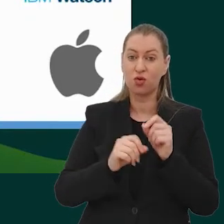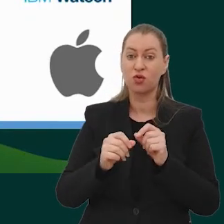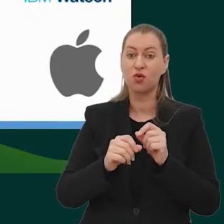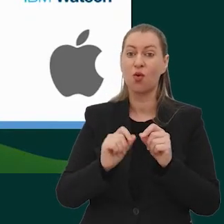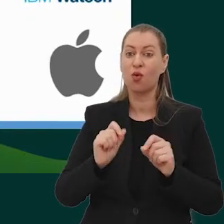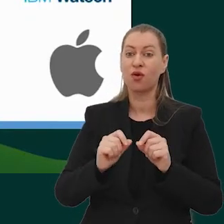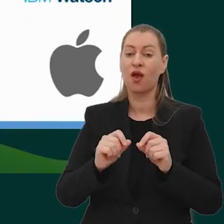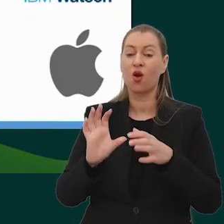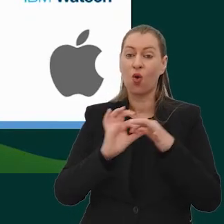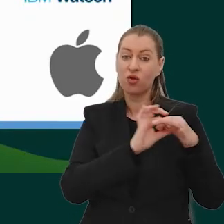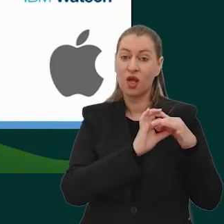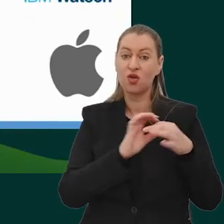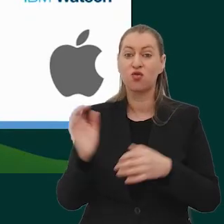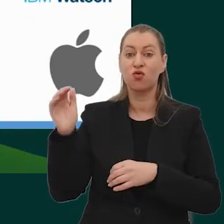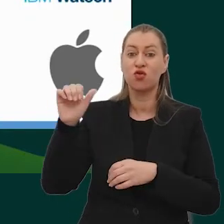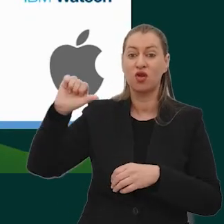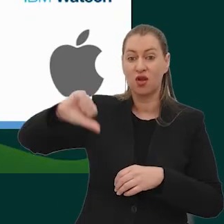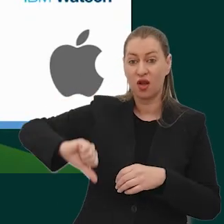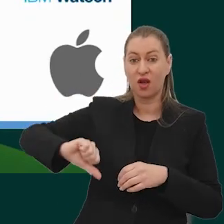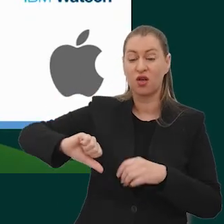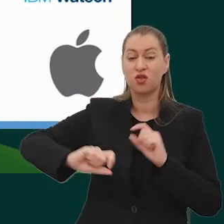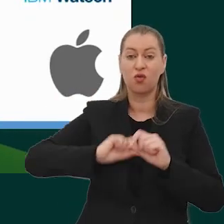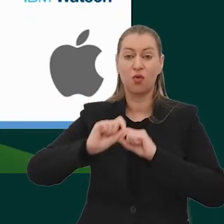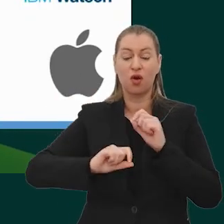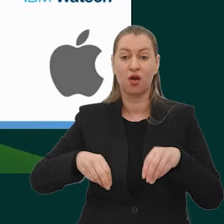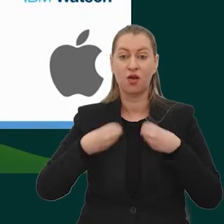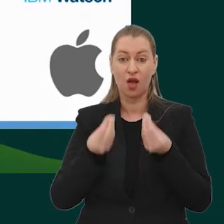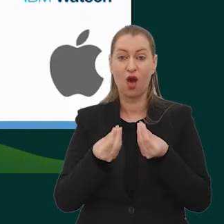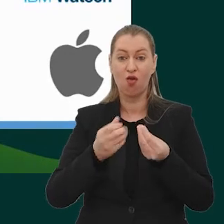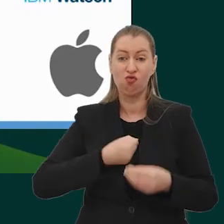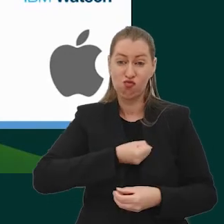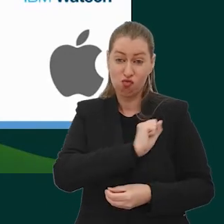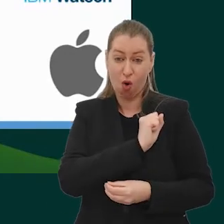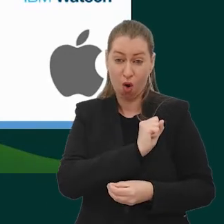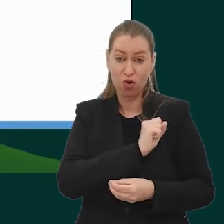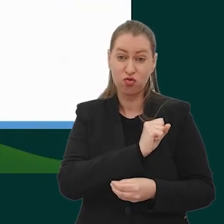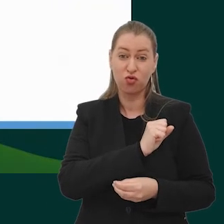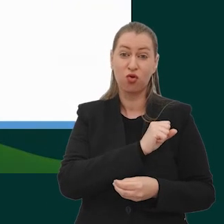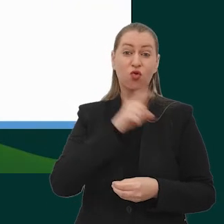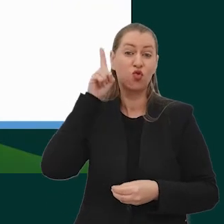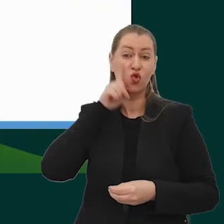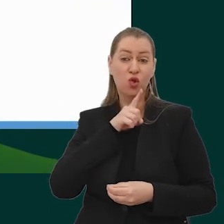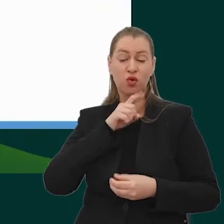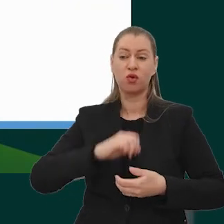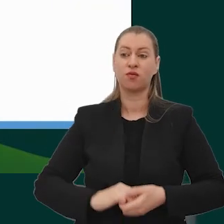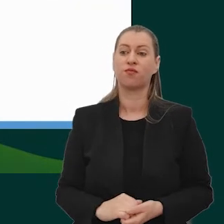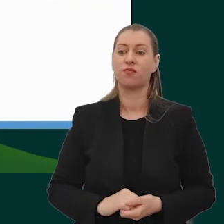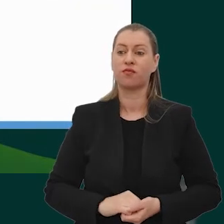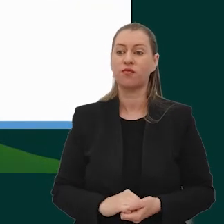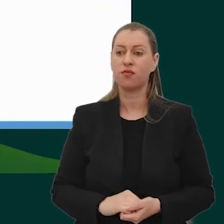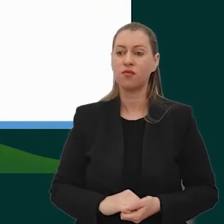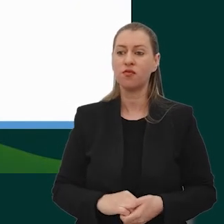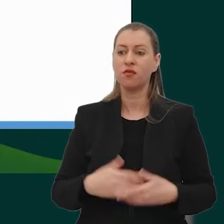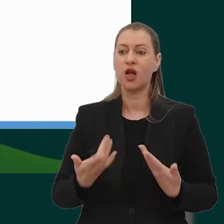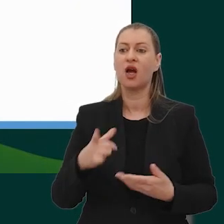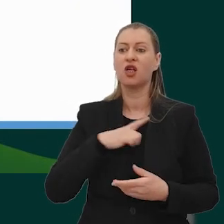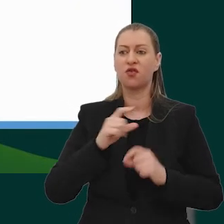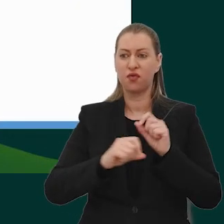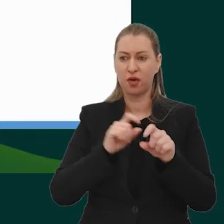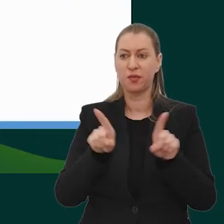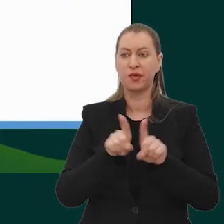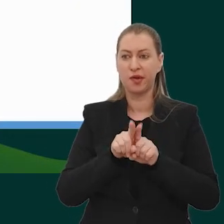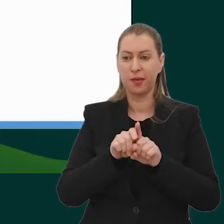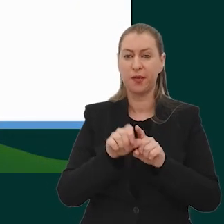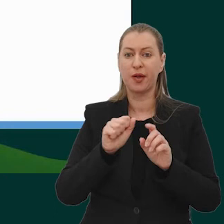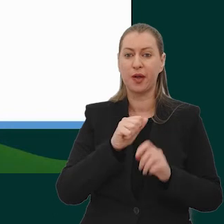negativas e que propuseram o ódio nos Estados Unidos. Algumas aplicações daí